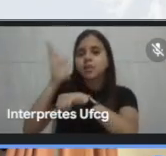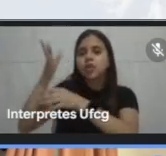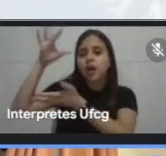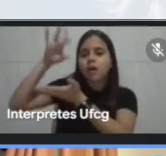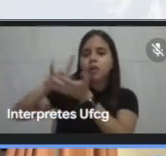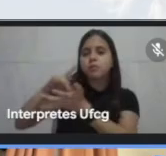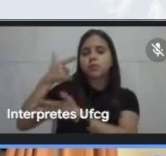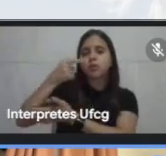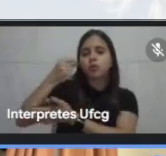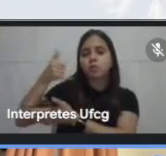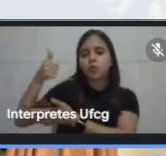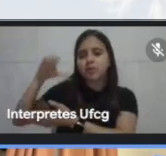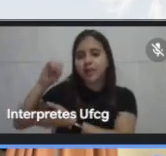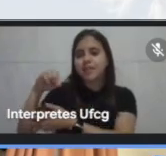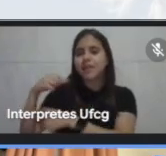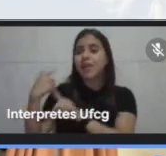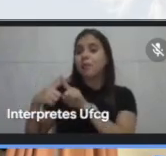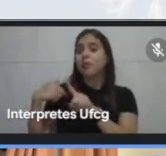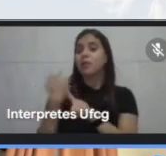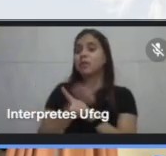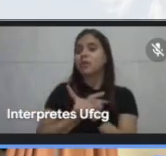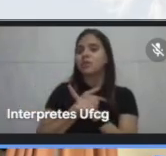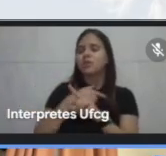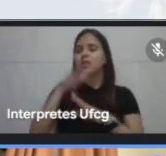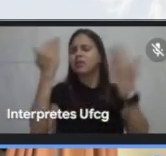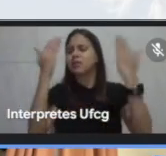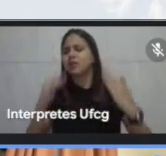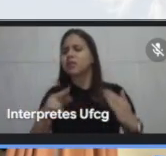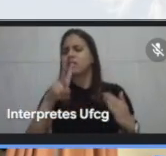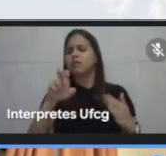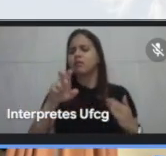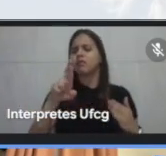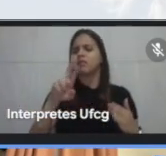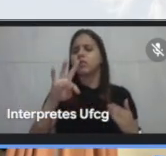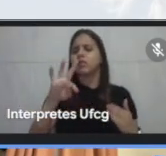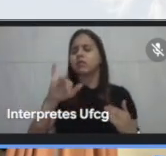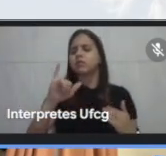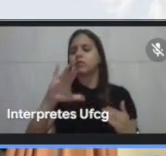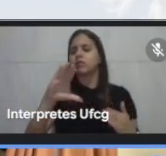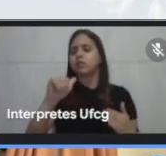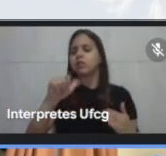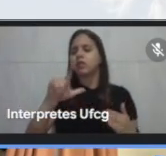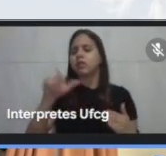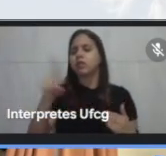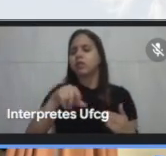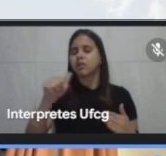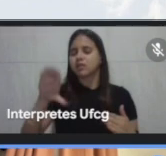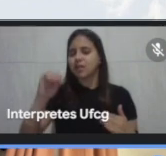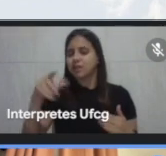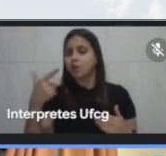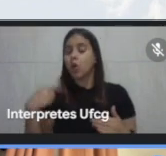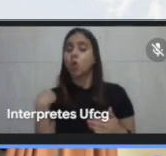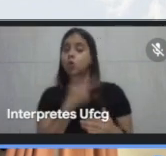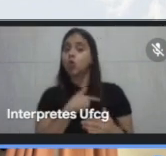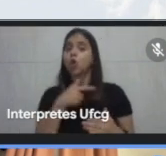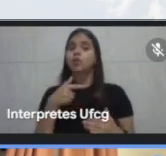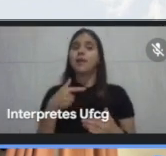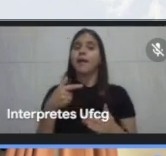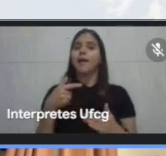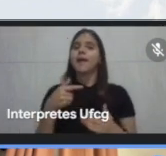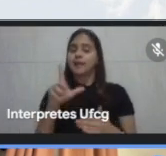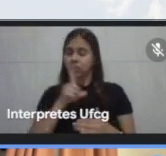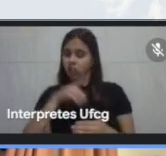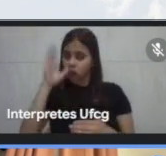tinha falado. Como a gente não analisa verticalização, não tem sentido reanalisar áreas que já são consolidadas. Então, nossa análise realmente são